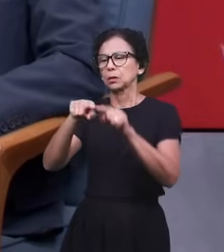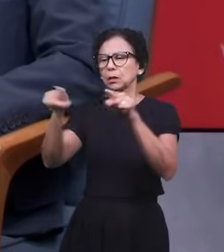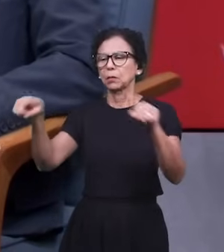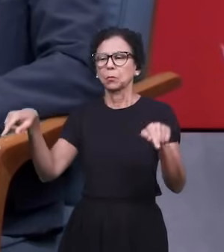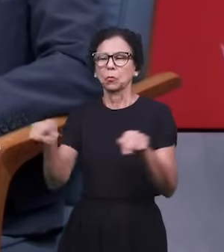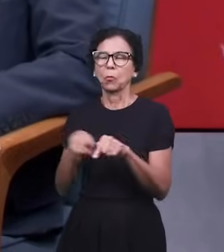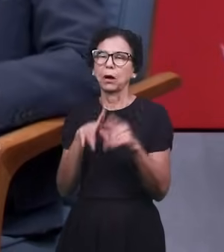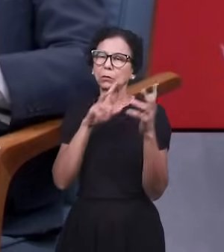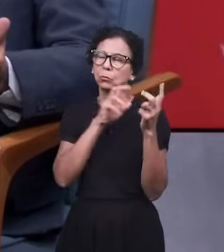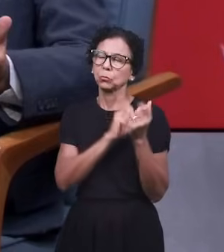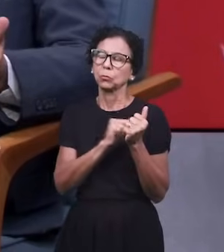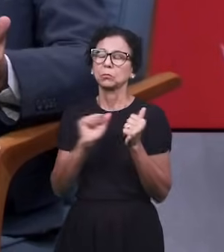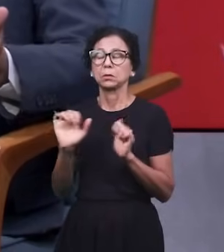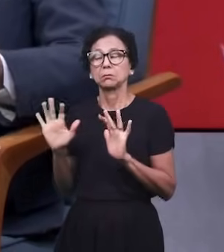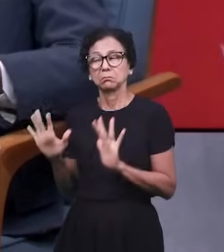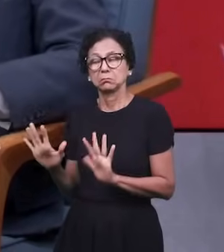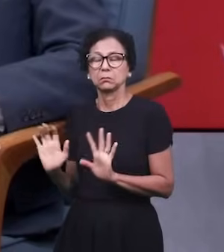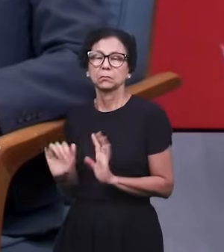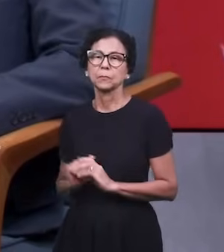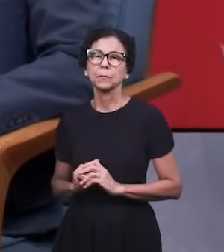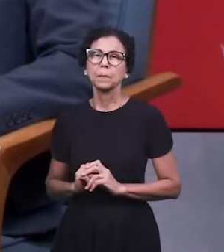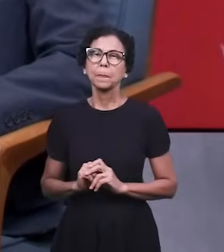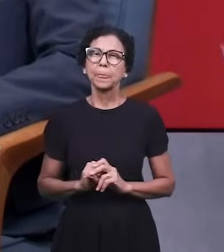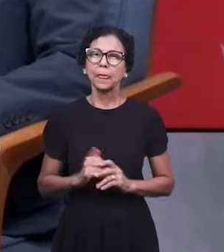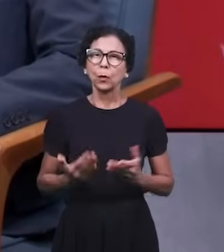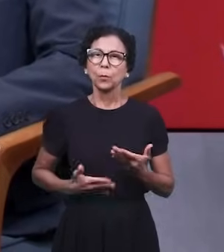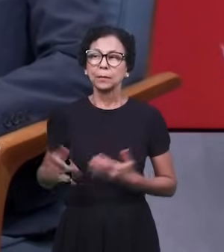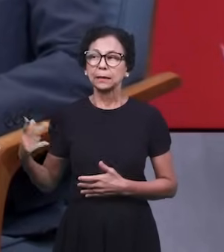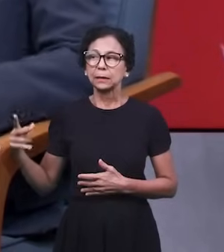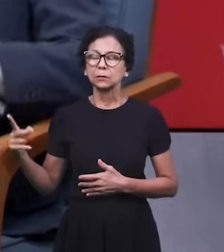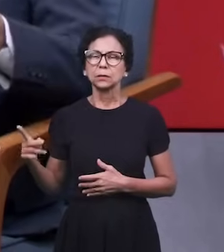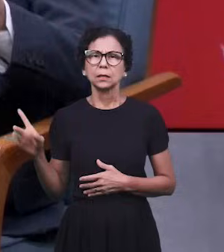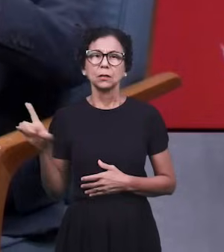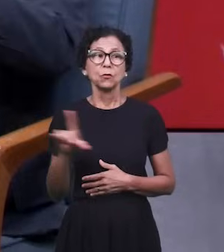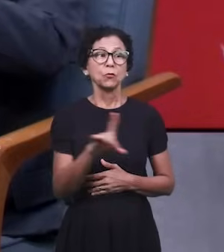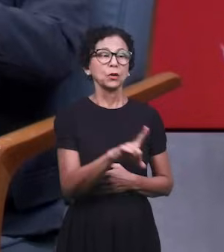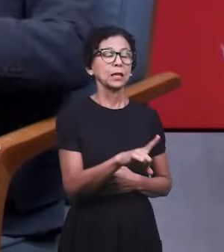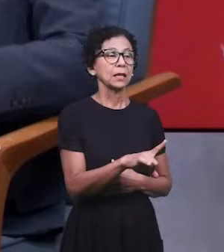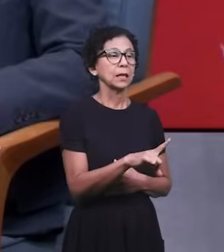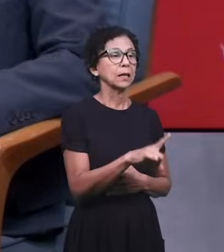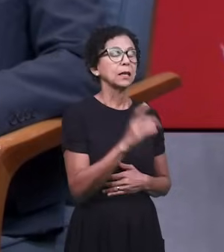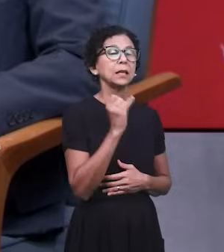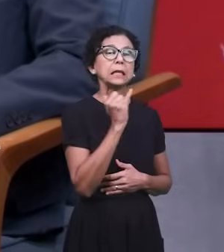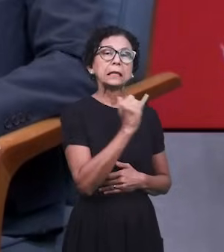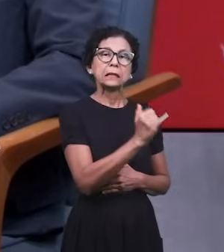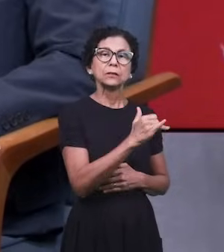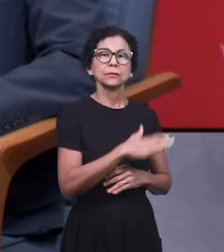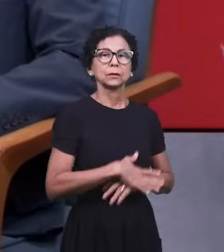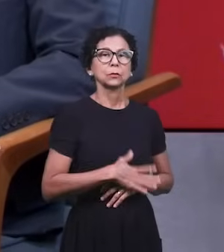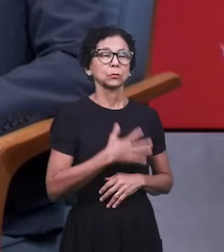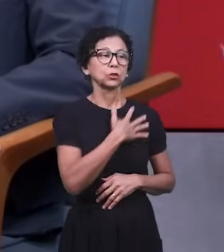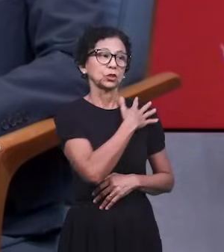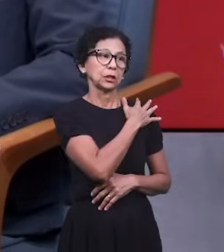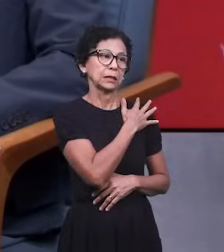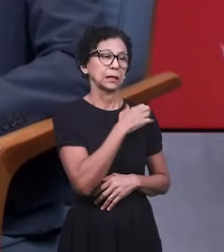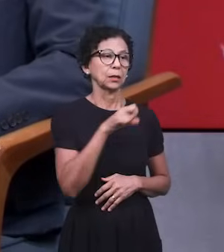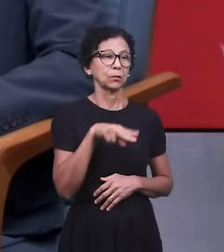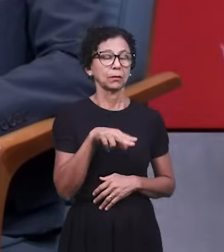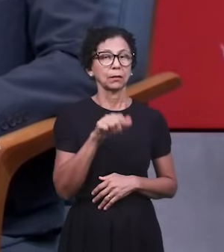quero. E Naamã deu tudo aquilo que ele ia dar para Eliseu, deu